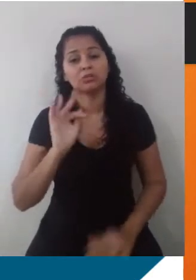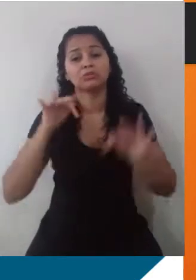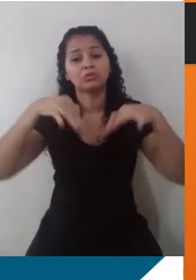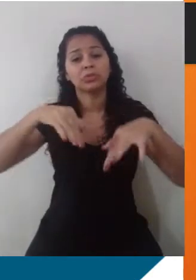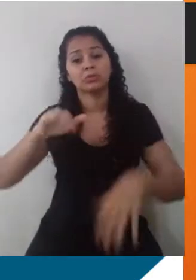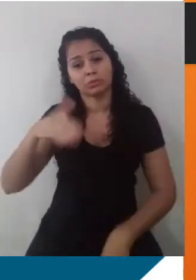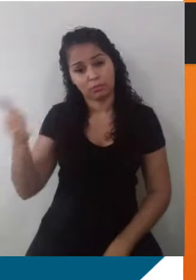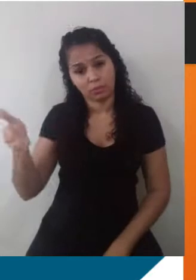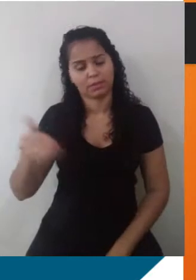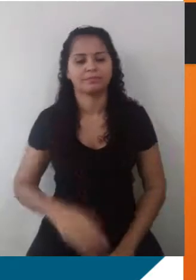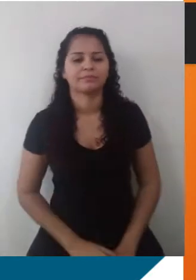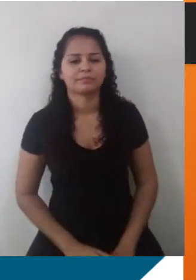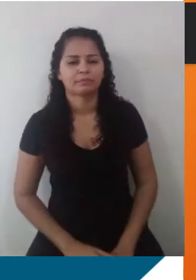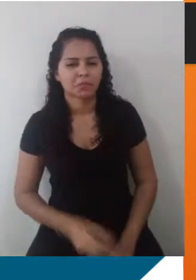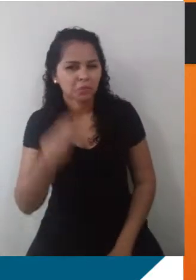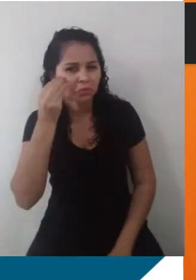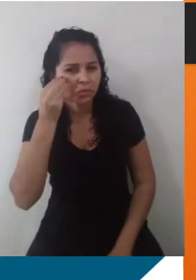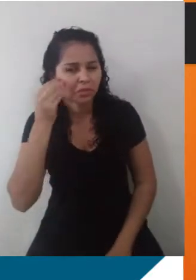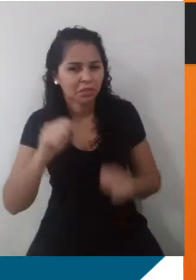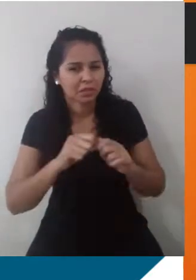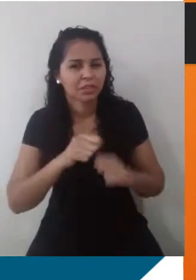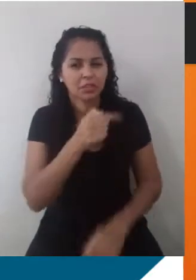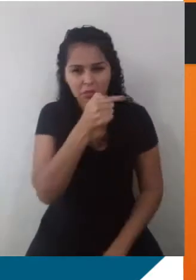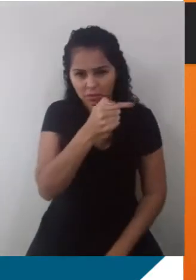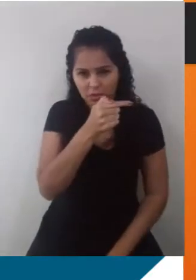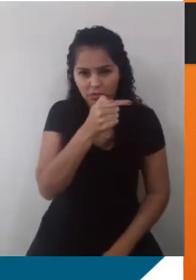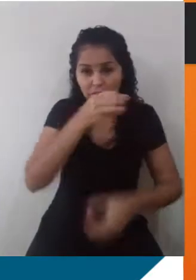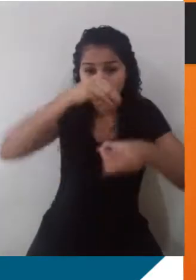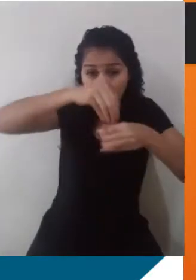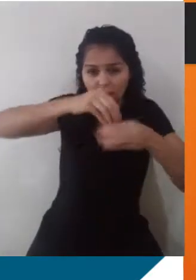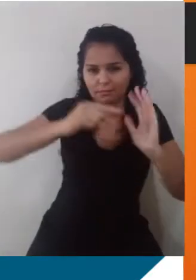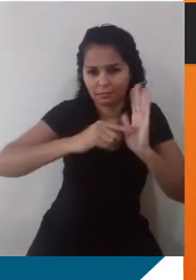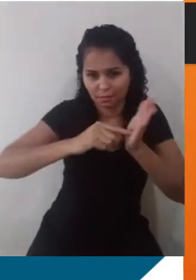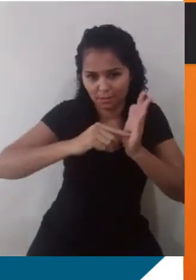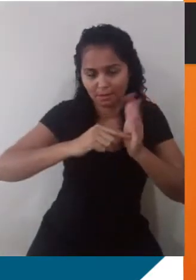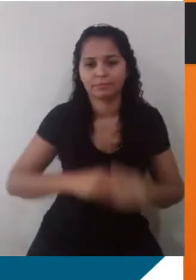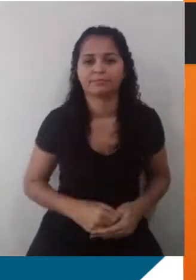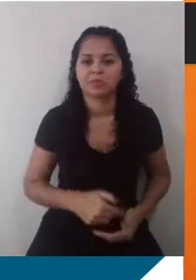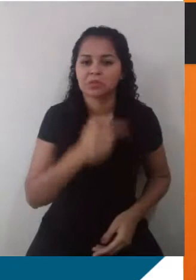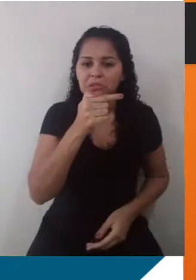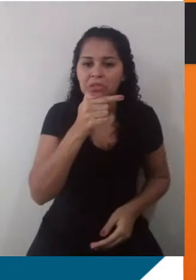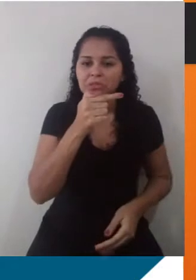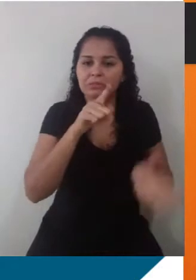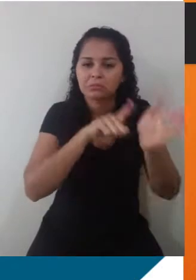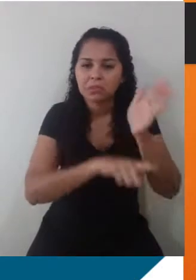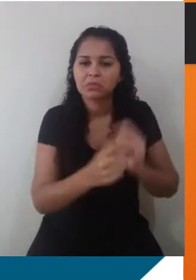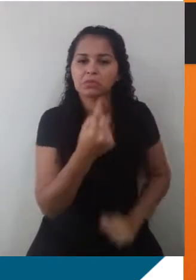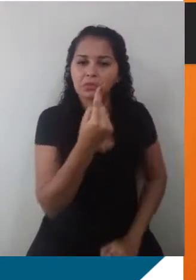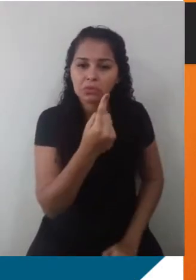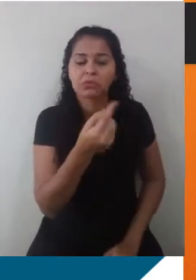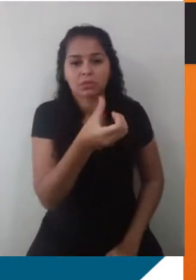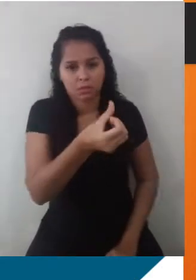saída da máquina. Vamos experimentar jogar 7 dentro dessa máquina. Primeiro, a máquina vai tirar 1 de 7 e vai